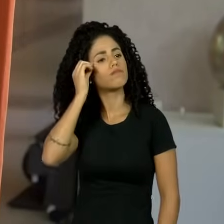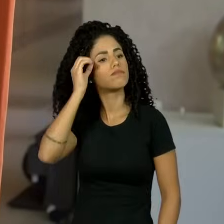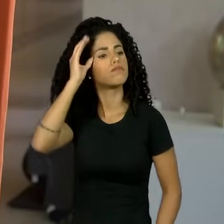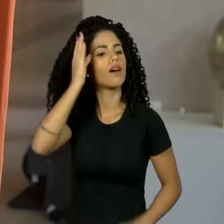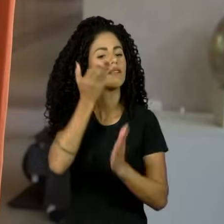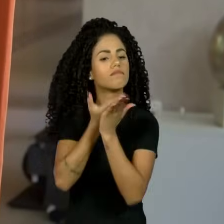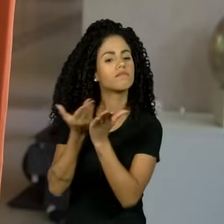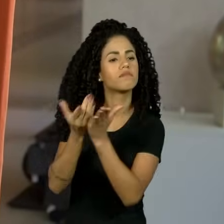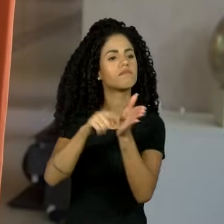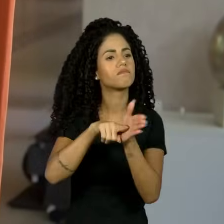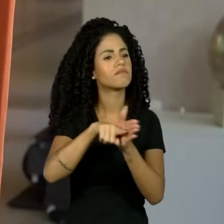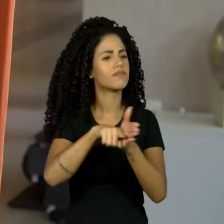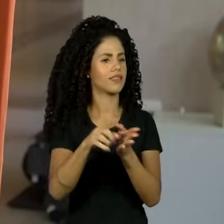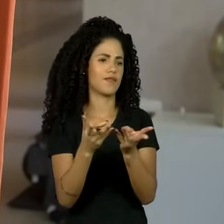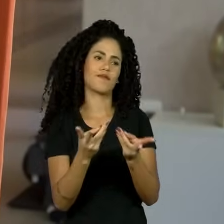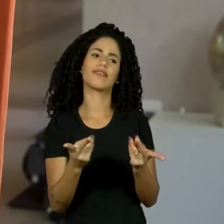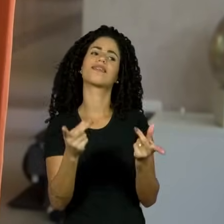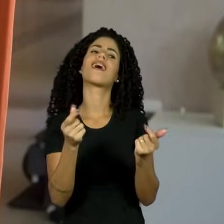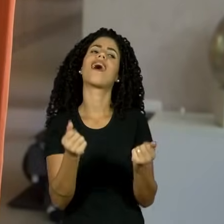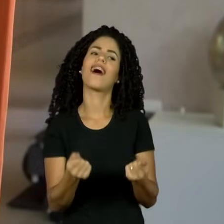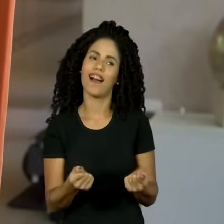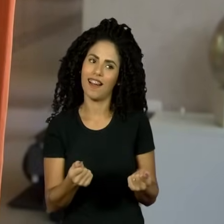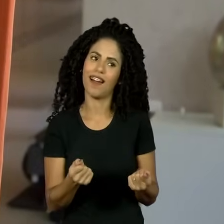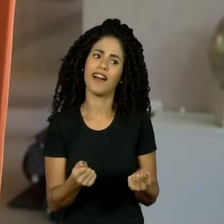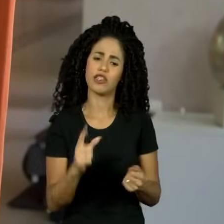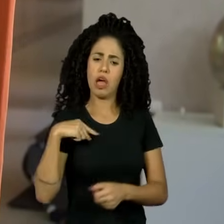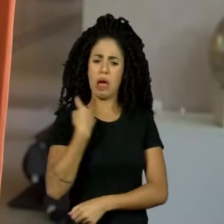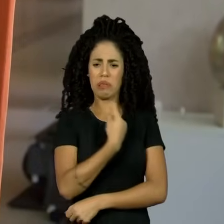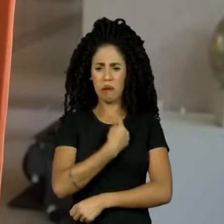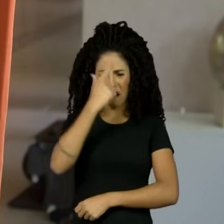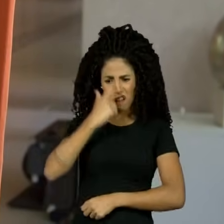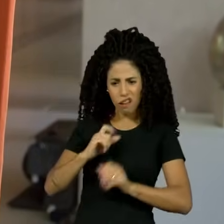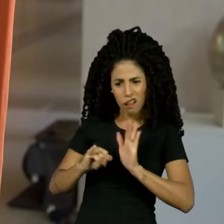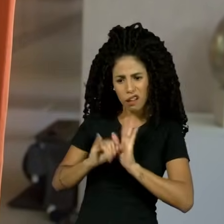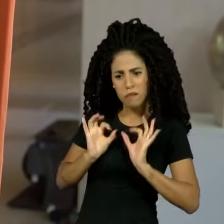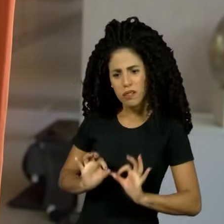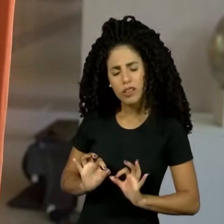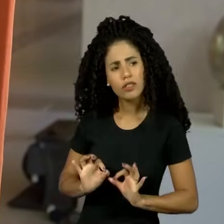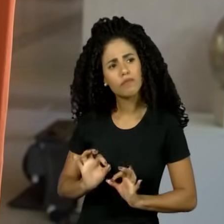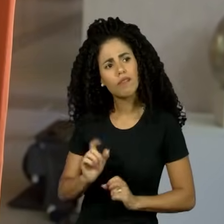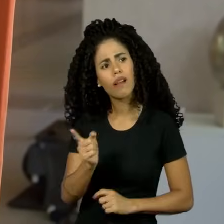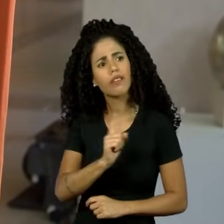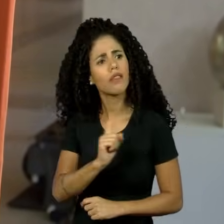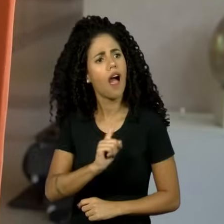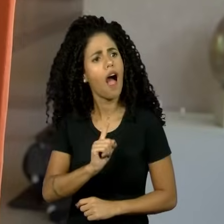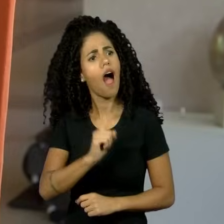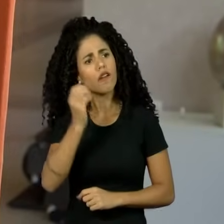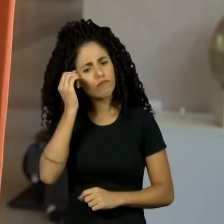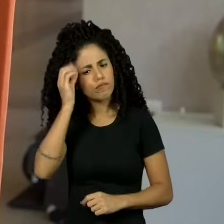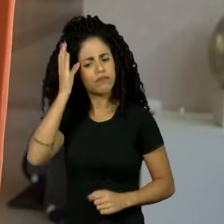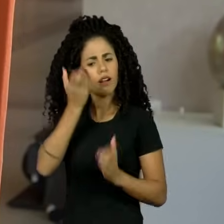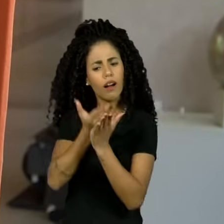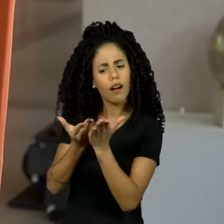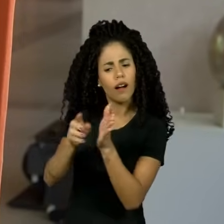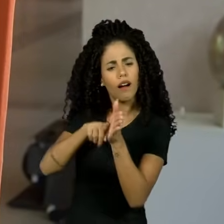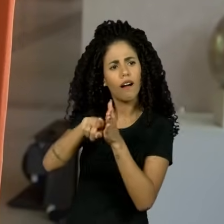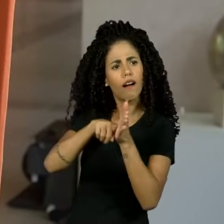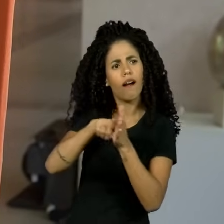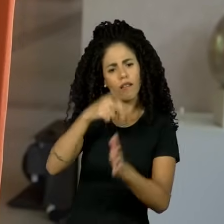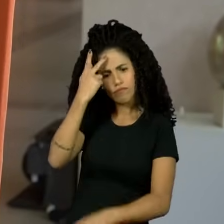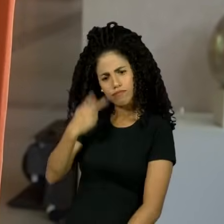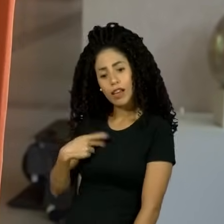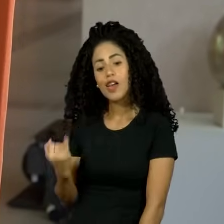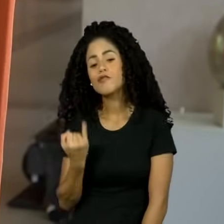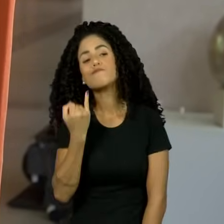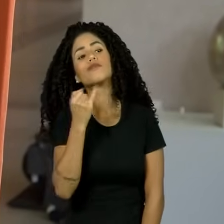é qualificativo, né? Não é a gente que tem que se considerar intelectual. O importante é